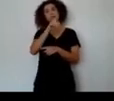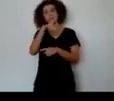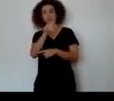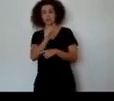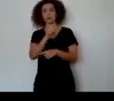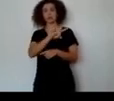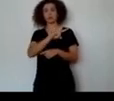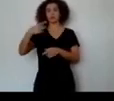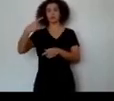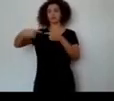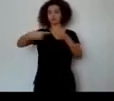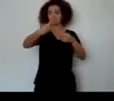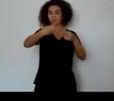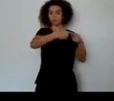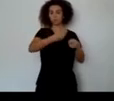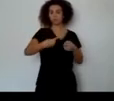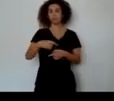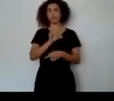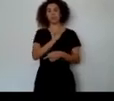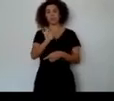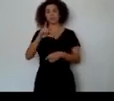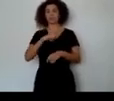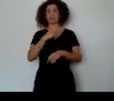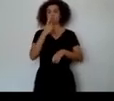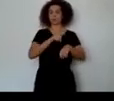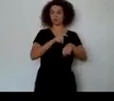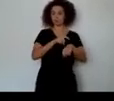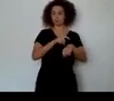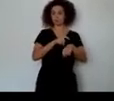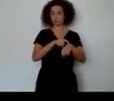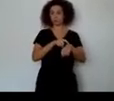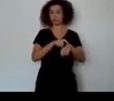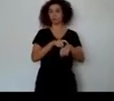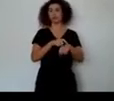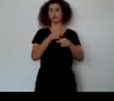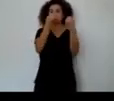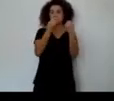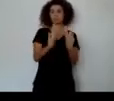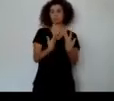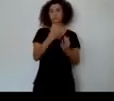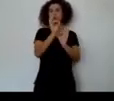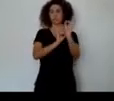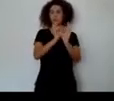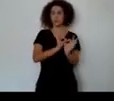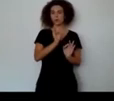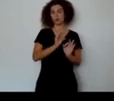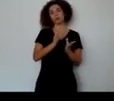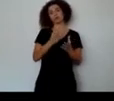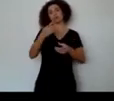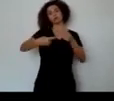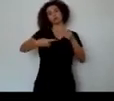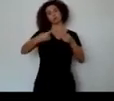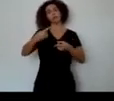vai ter um tempinho para falar sobre os projetos, sobre a pauta, né? Assim, o